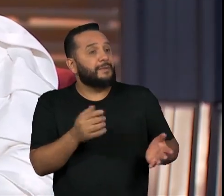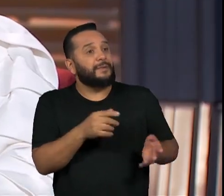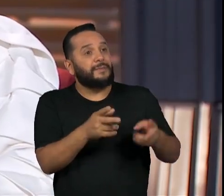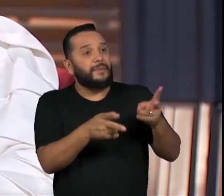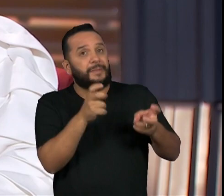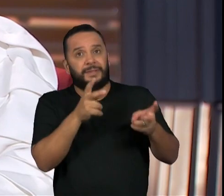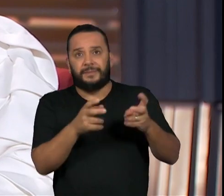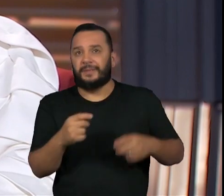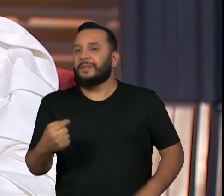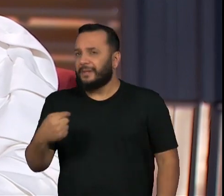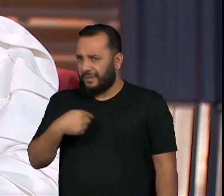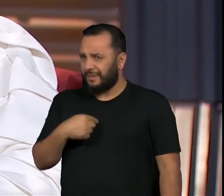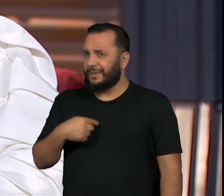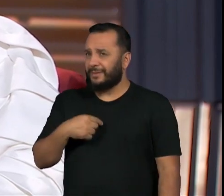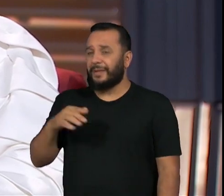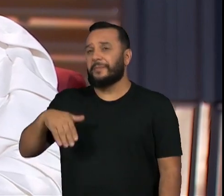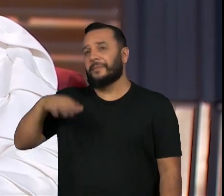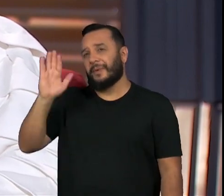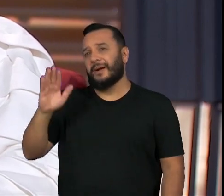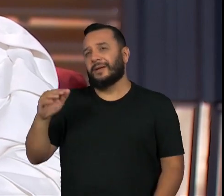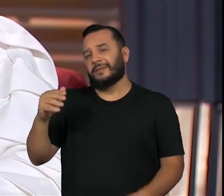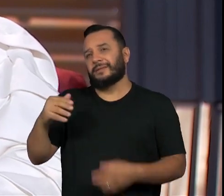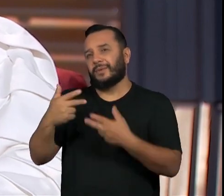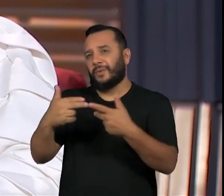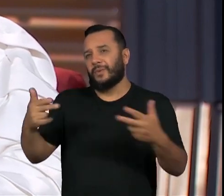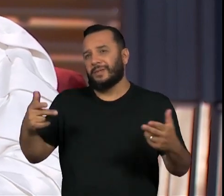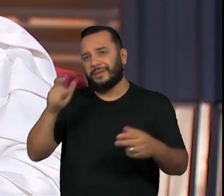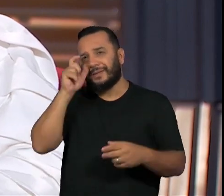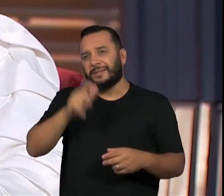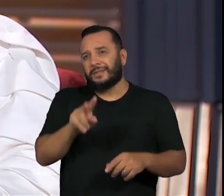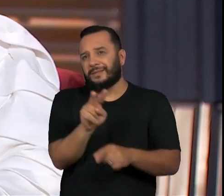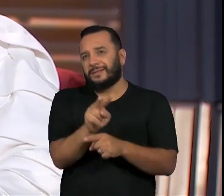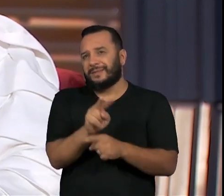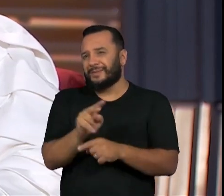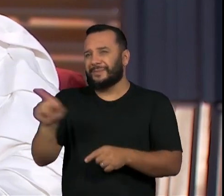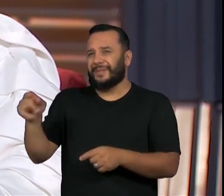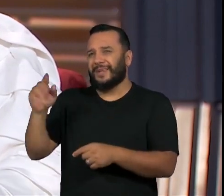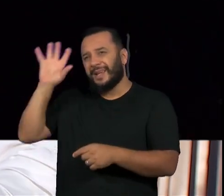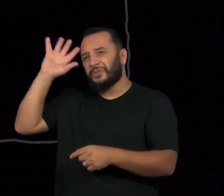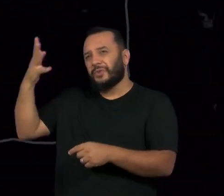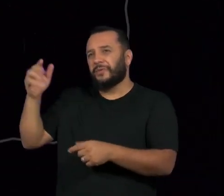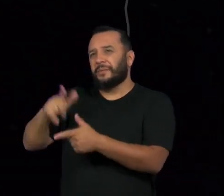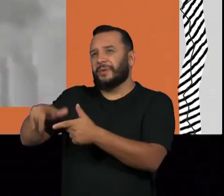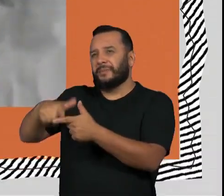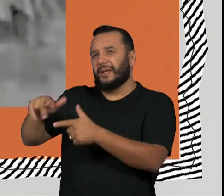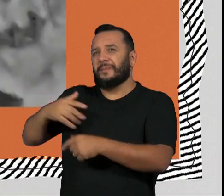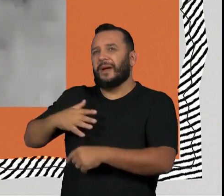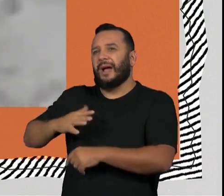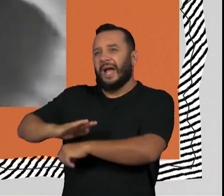Não é? Eu tenho muito mais coisa para cuidar do que estar resolvendo a cabeça racista das pessoas.